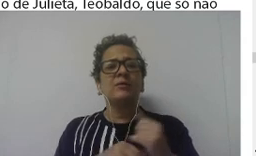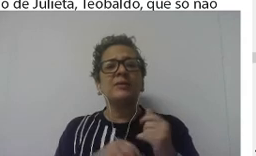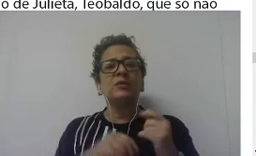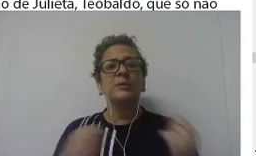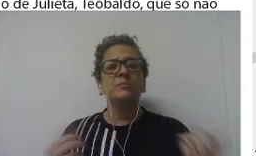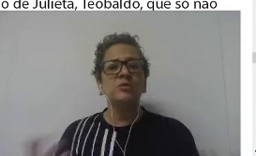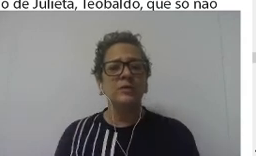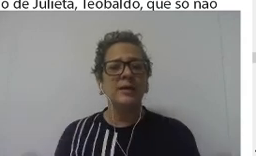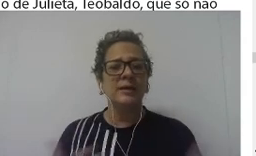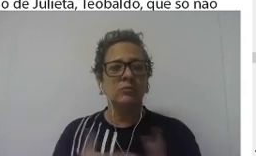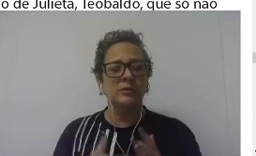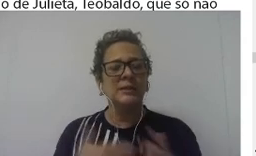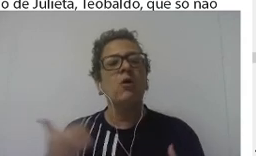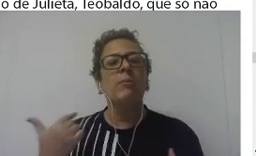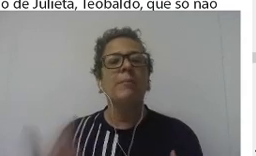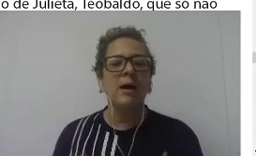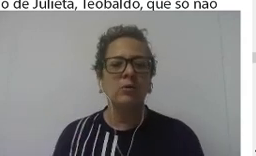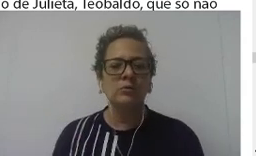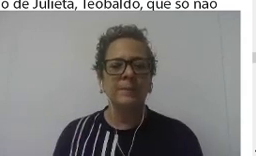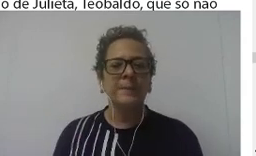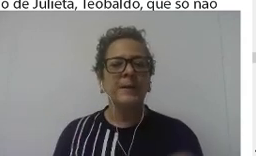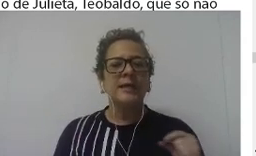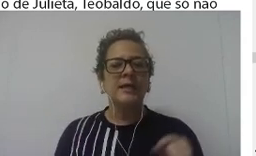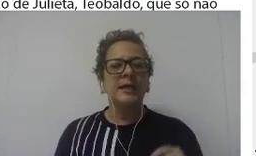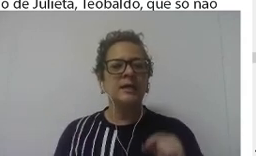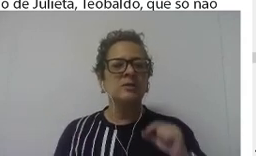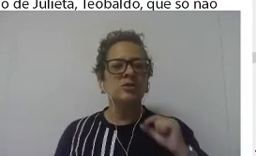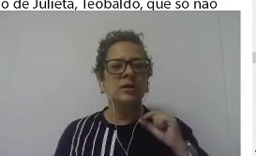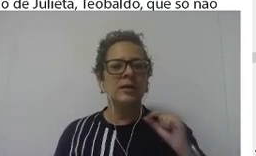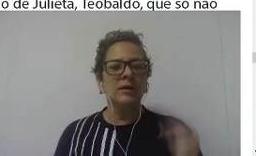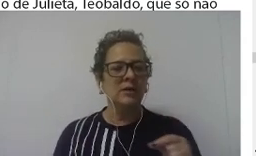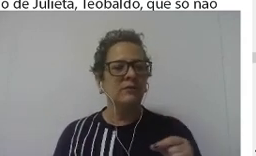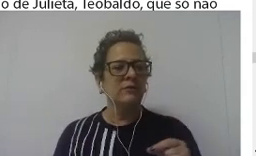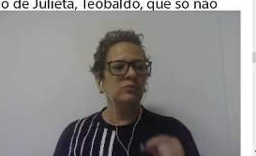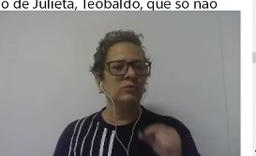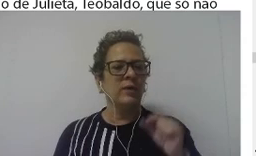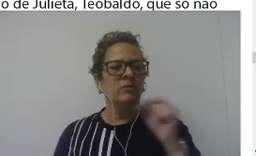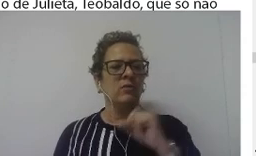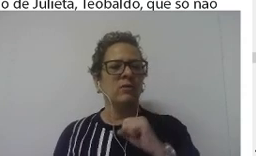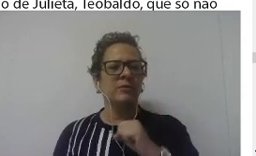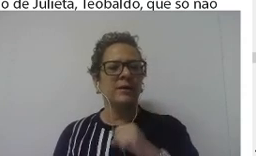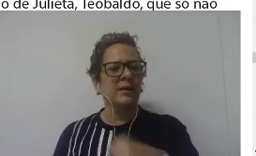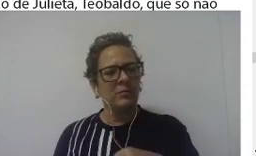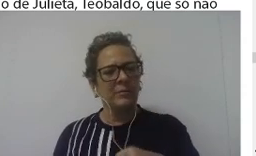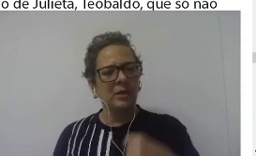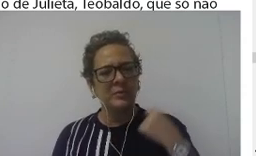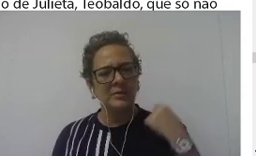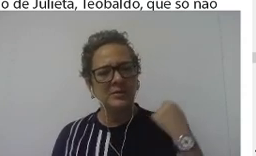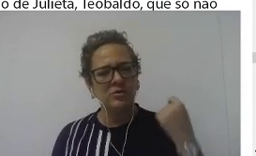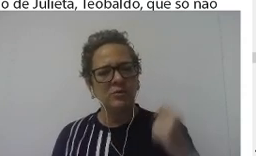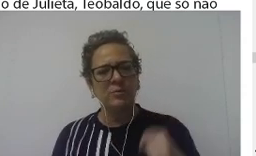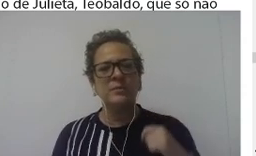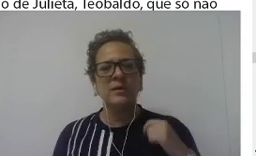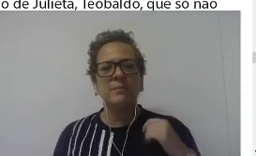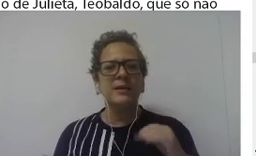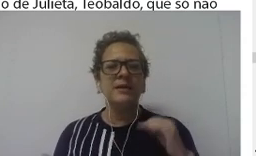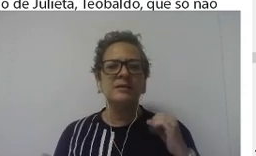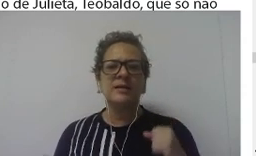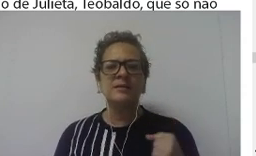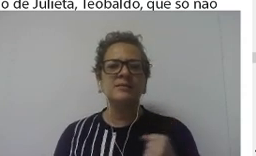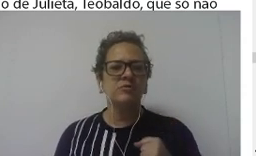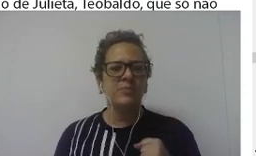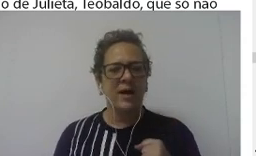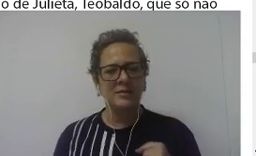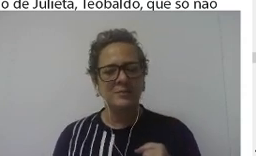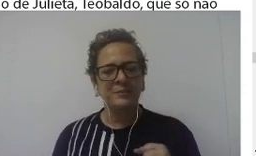pelo exaltado primo de Julieta, o Teobaldo, que só não travou o duelo com Romeu naquele momento porque seu tio proibia brigas